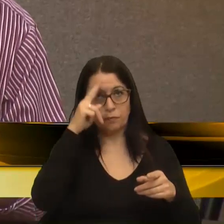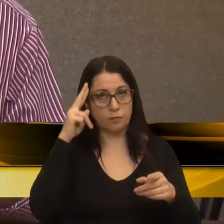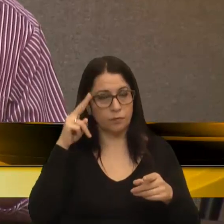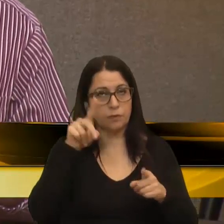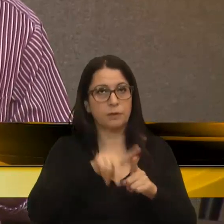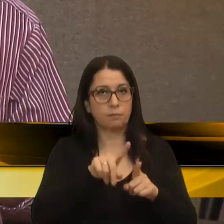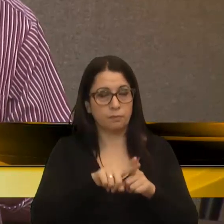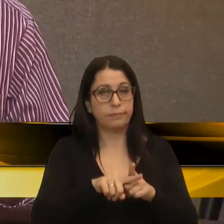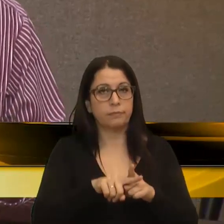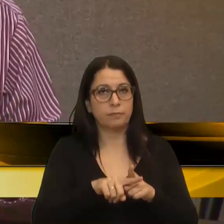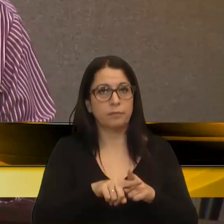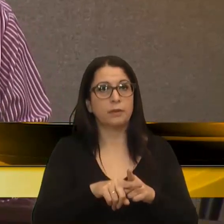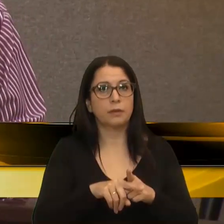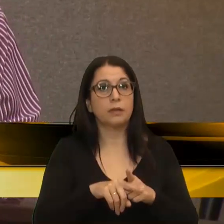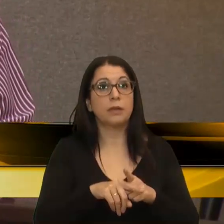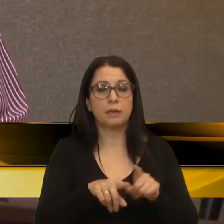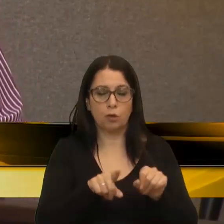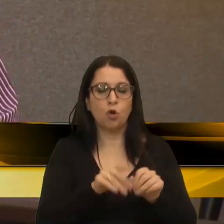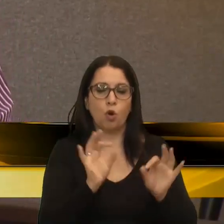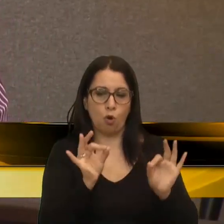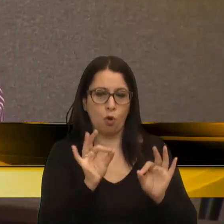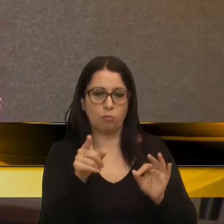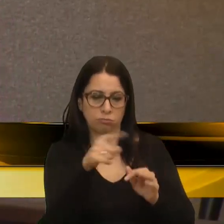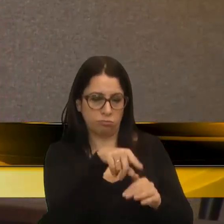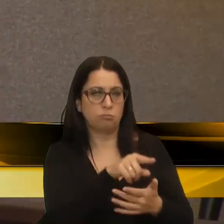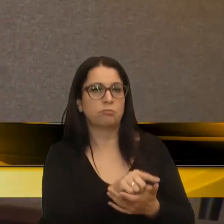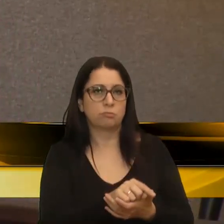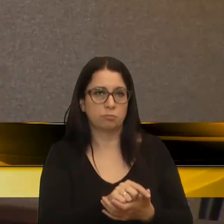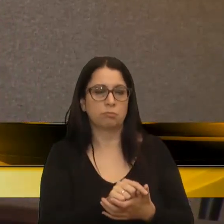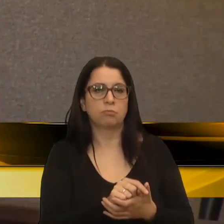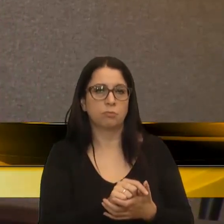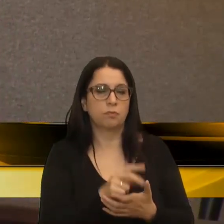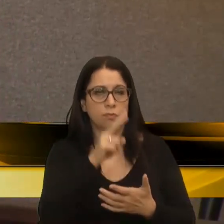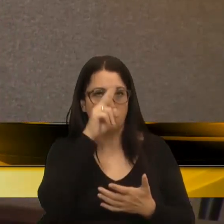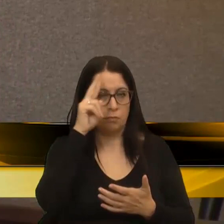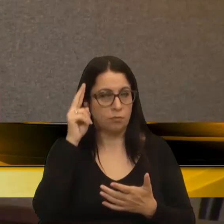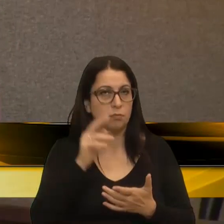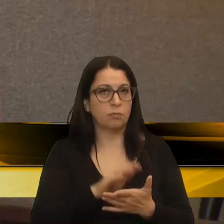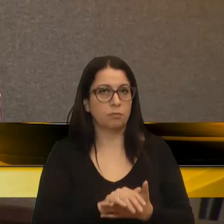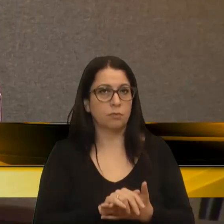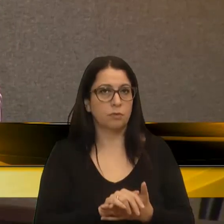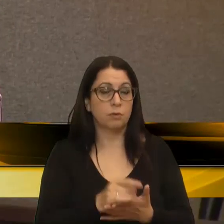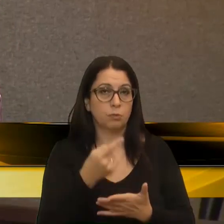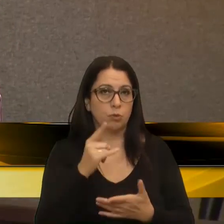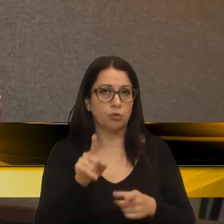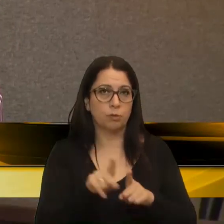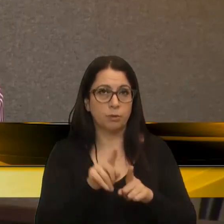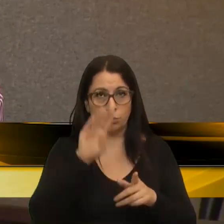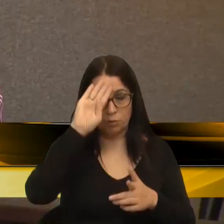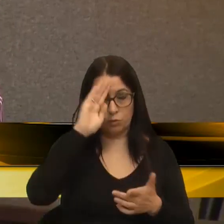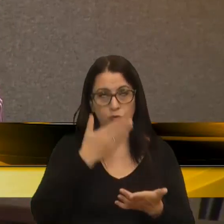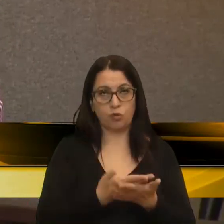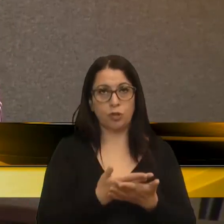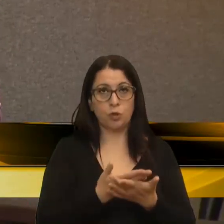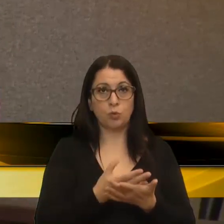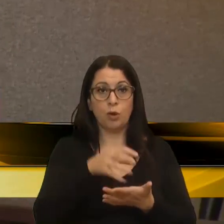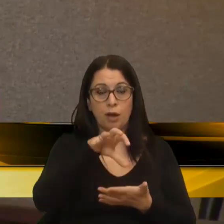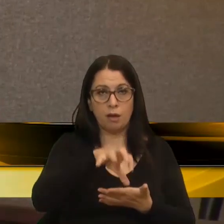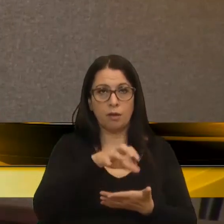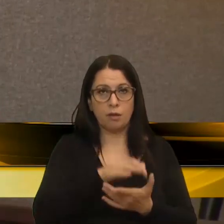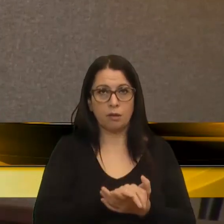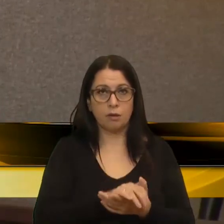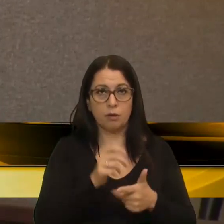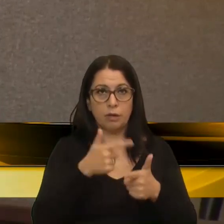falou, também endosso as palavras do vereador Velucino. E por último, eu acredito que a área que